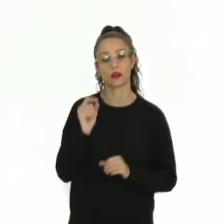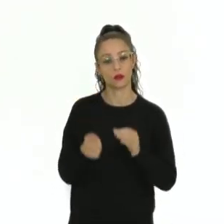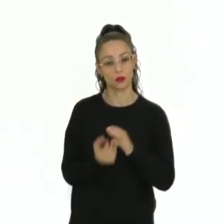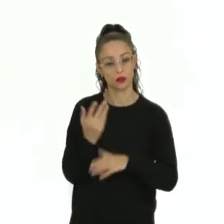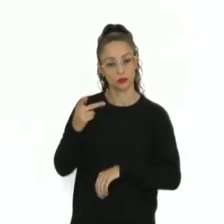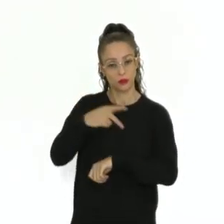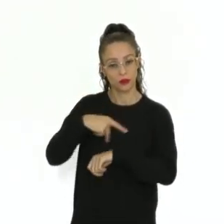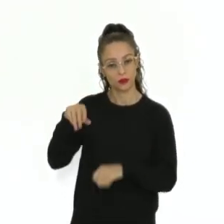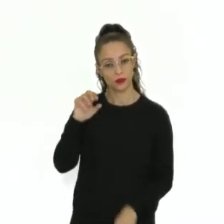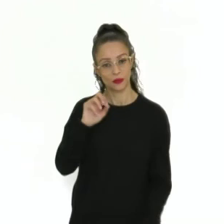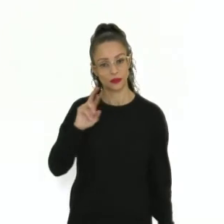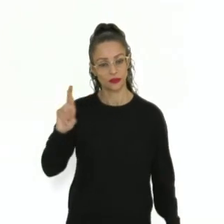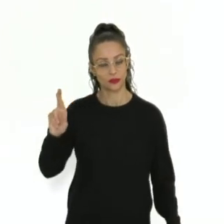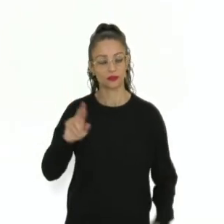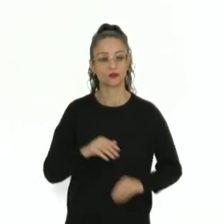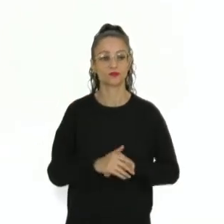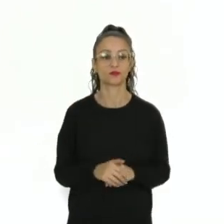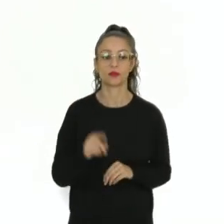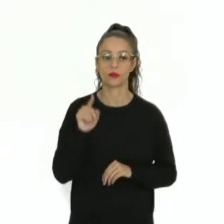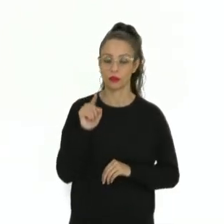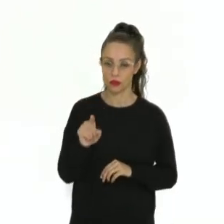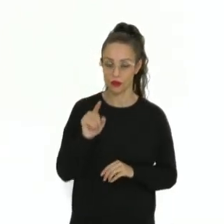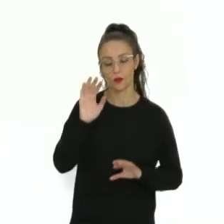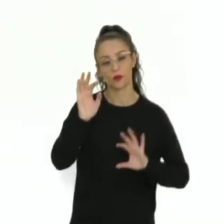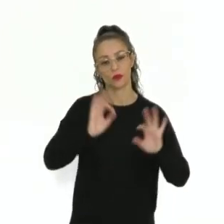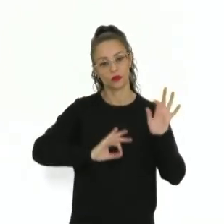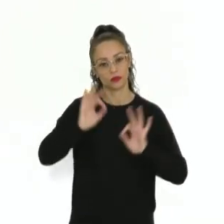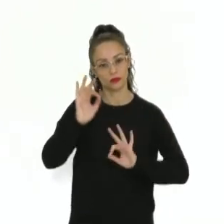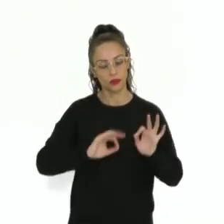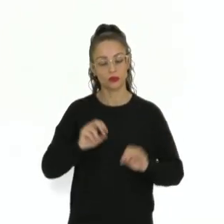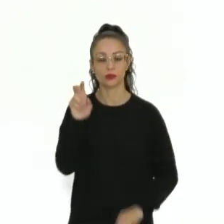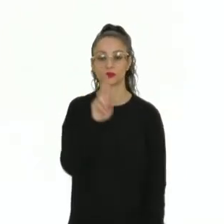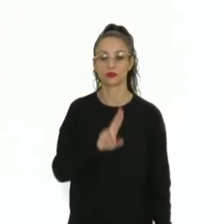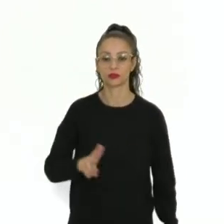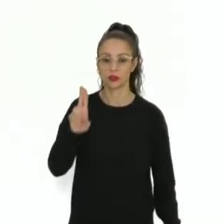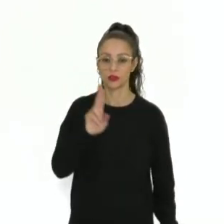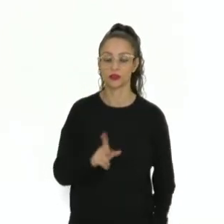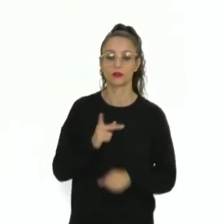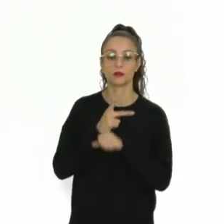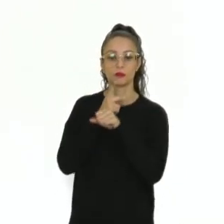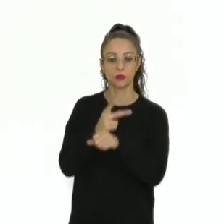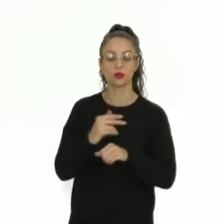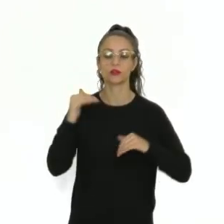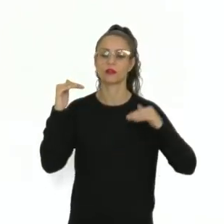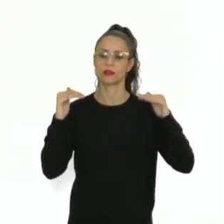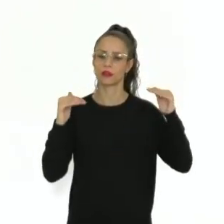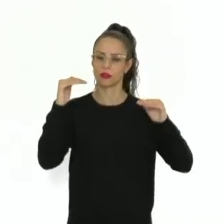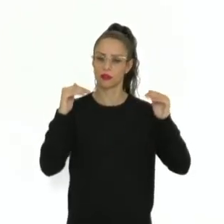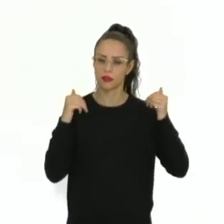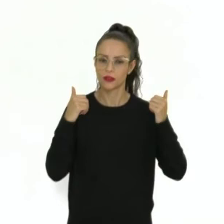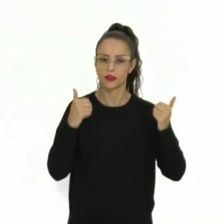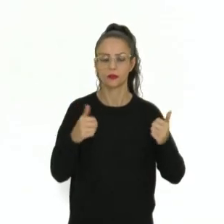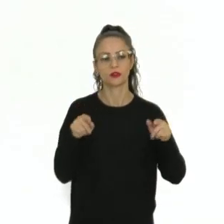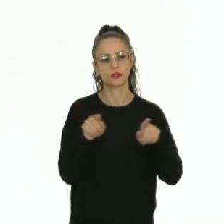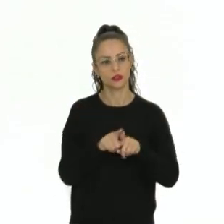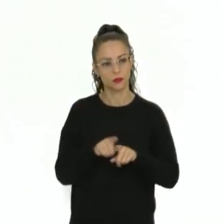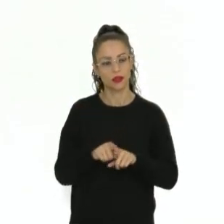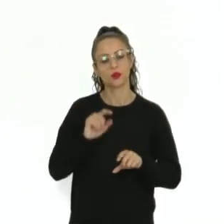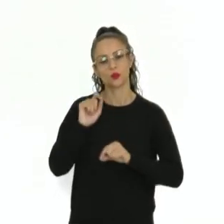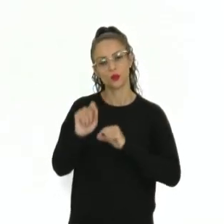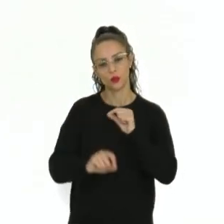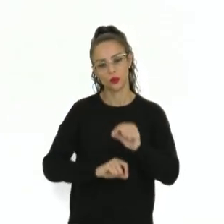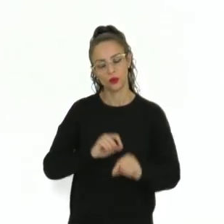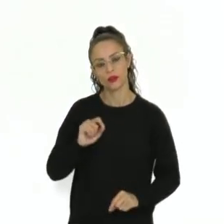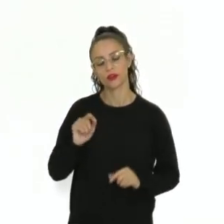em países orientais. Elas foram organizadas e utilizadas na busca pelo equilíbrio e, consequentemente,